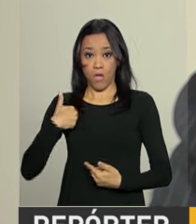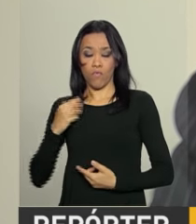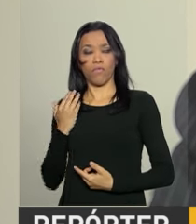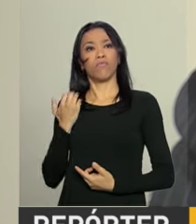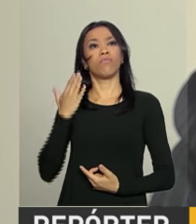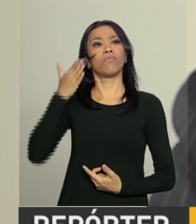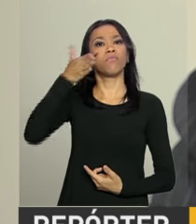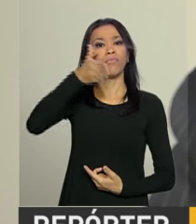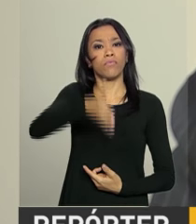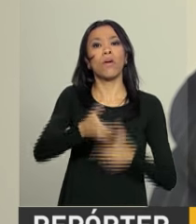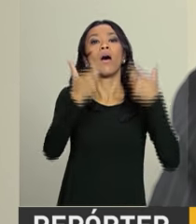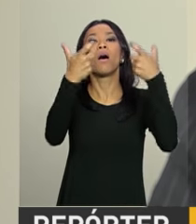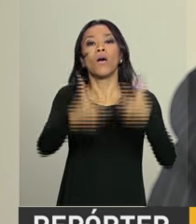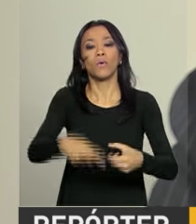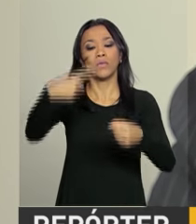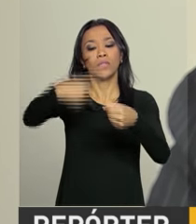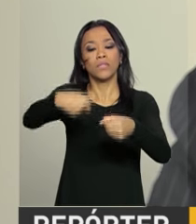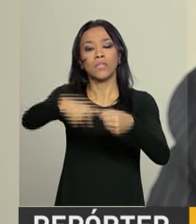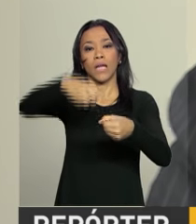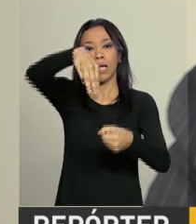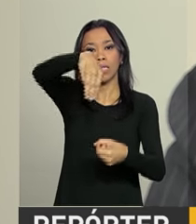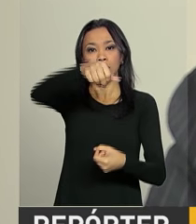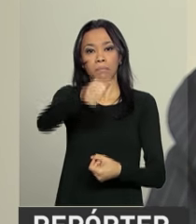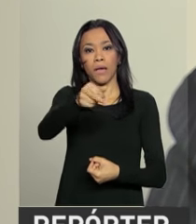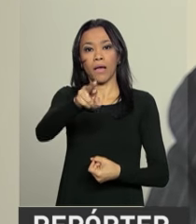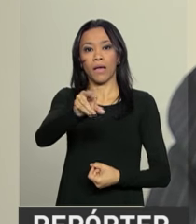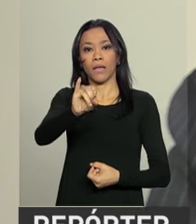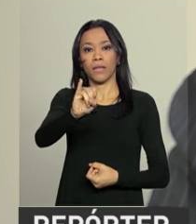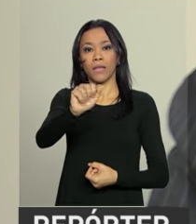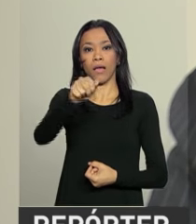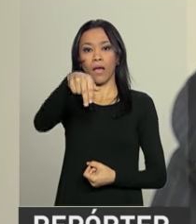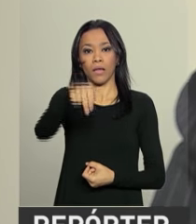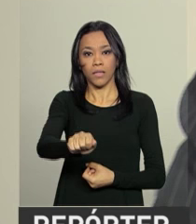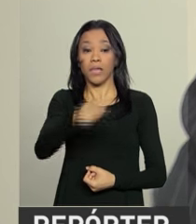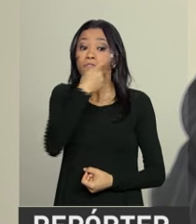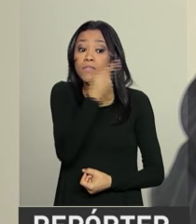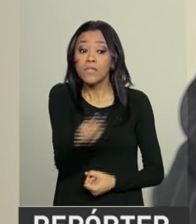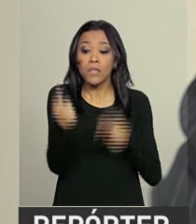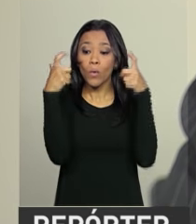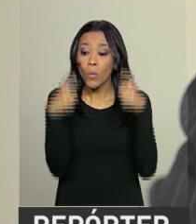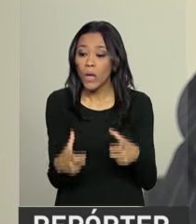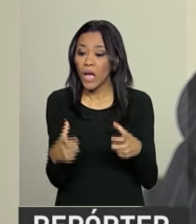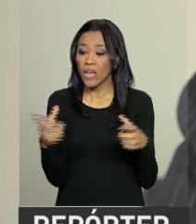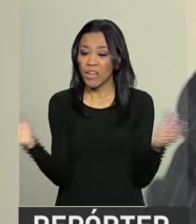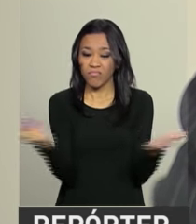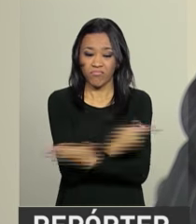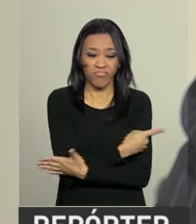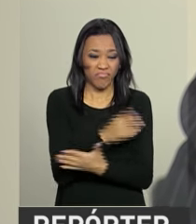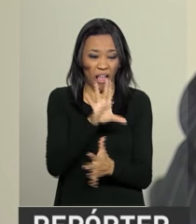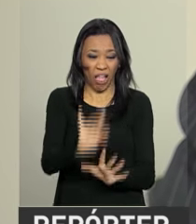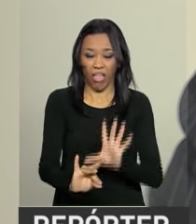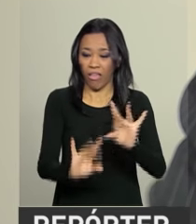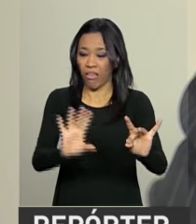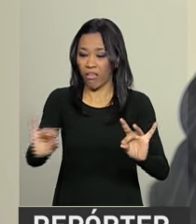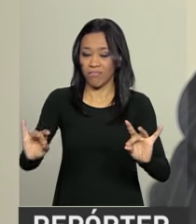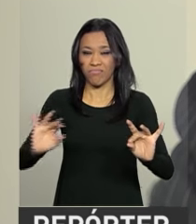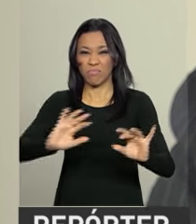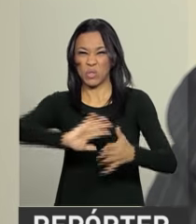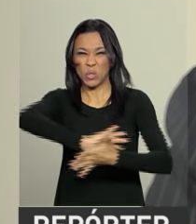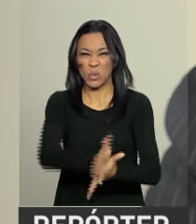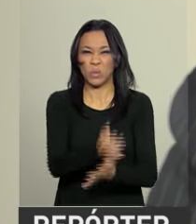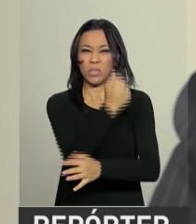Mariana ir no local visitar o local da tragédia para com isso